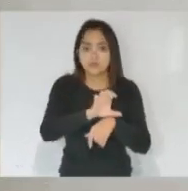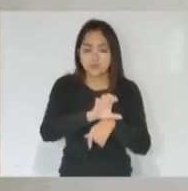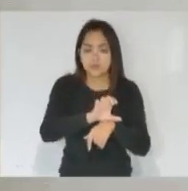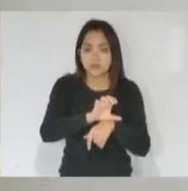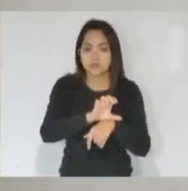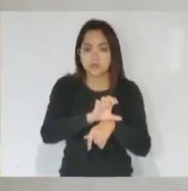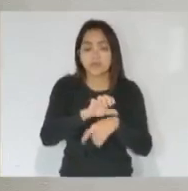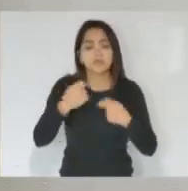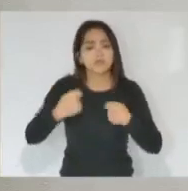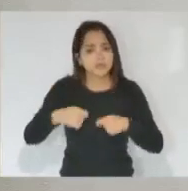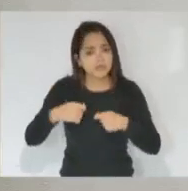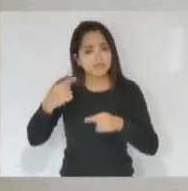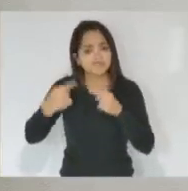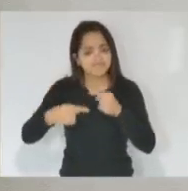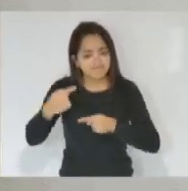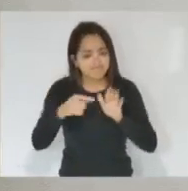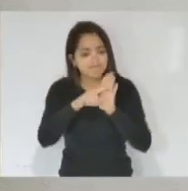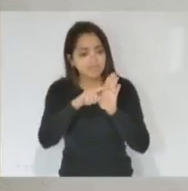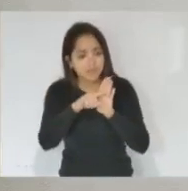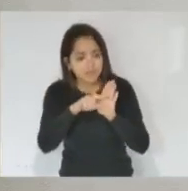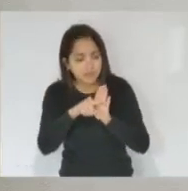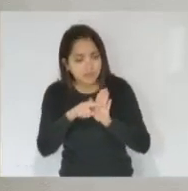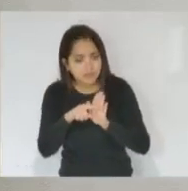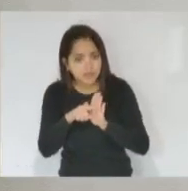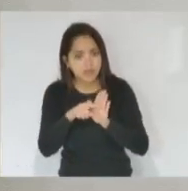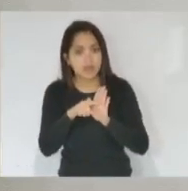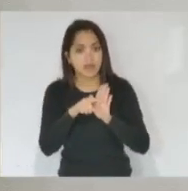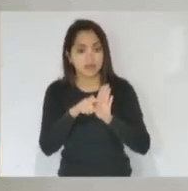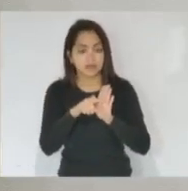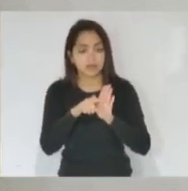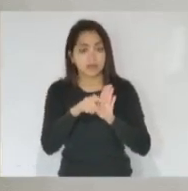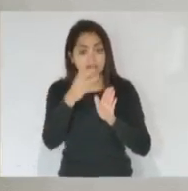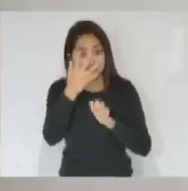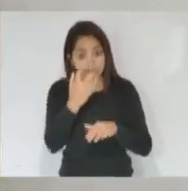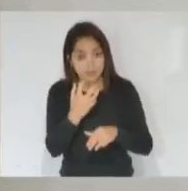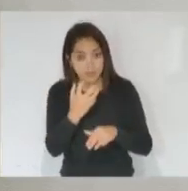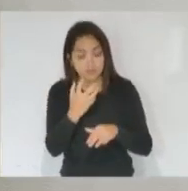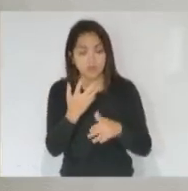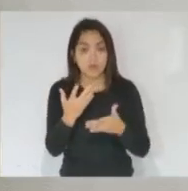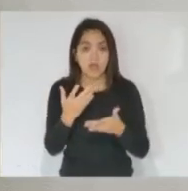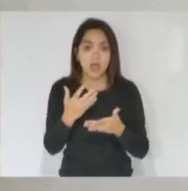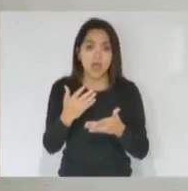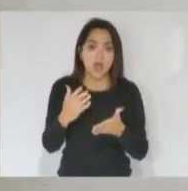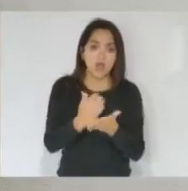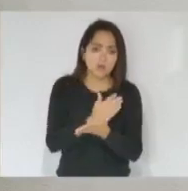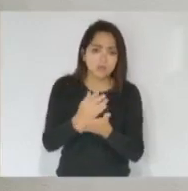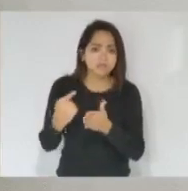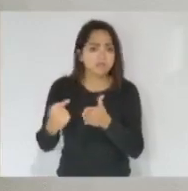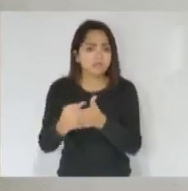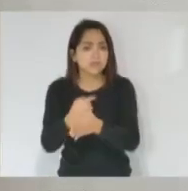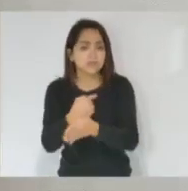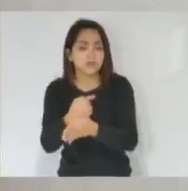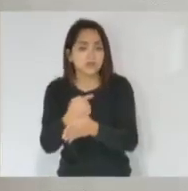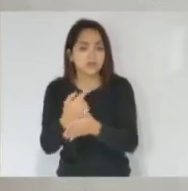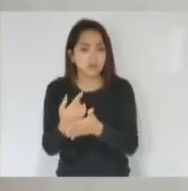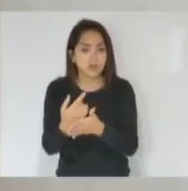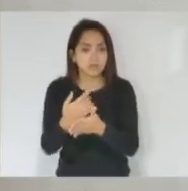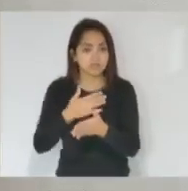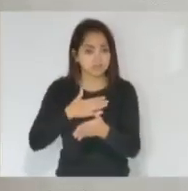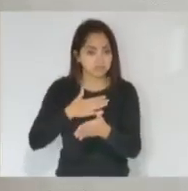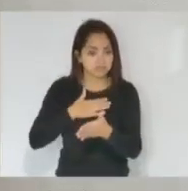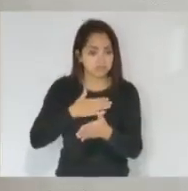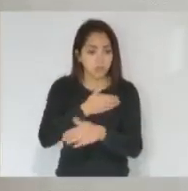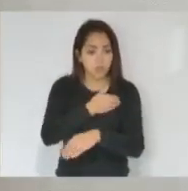que precisa ser realmente olhada com carinho, com seriedade. Muitos me perguntam, o senhor é